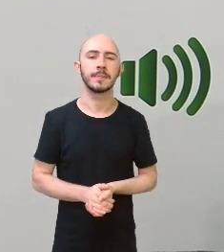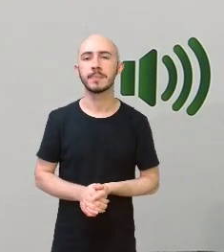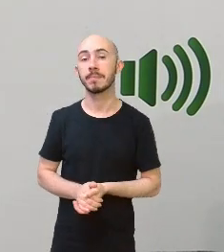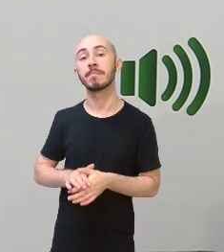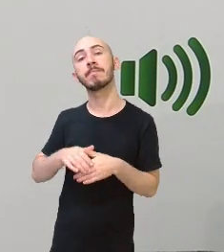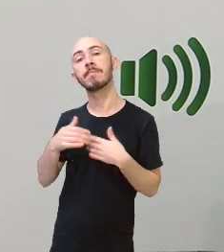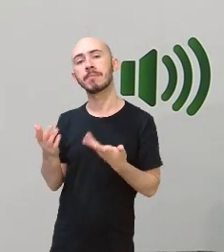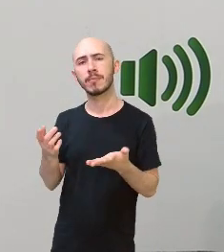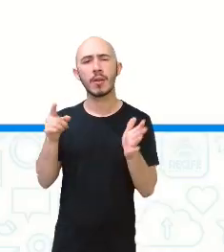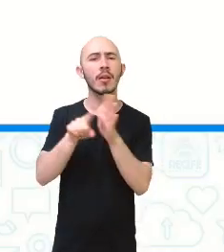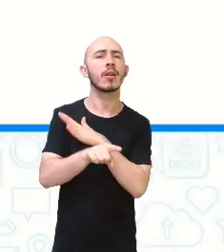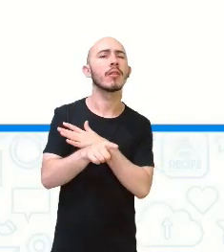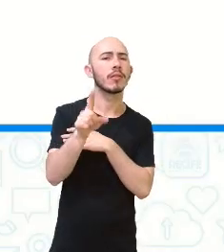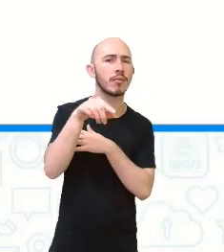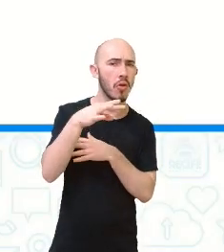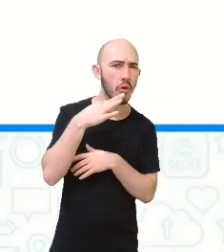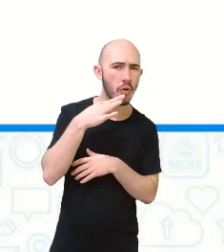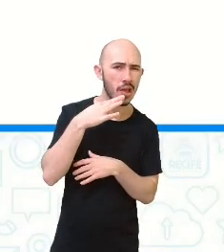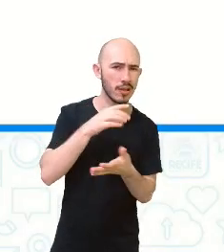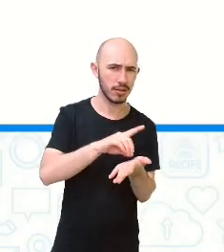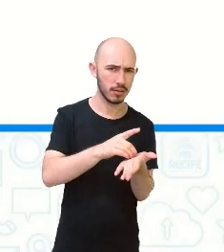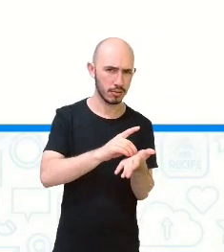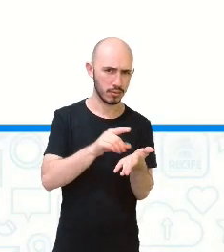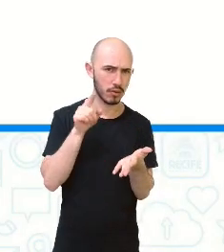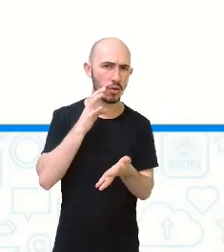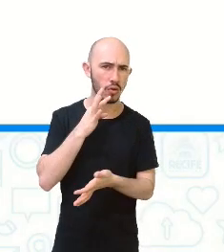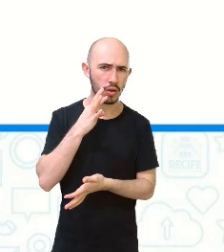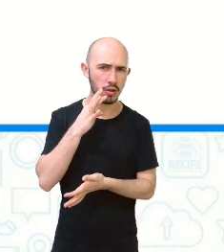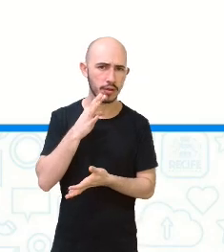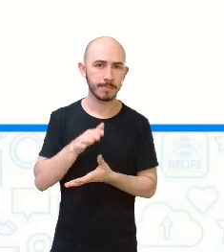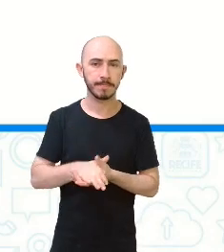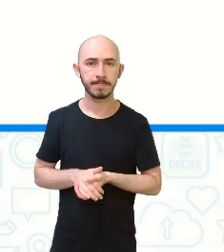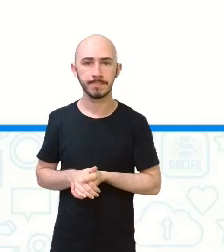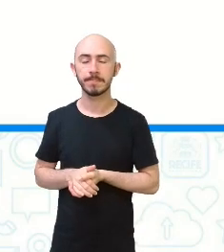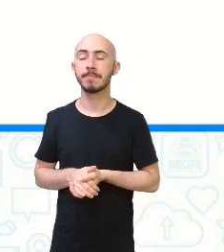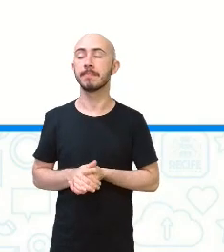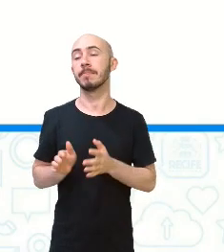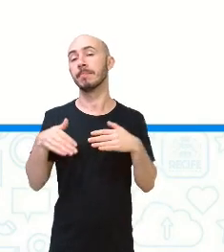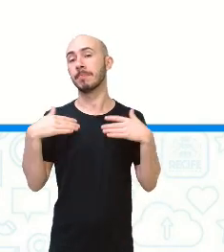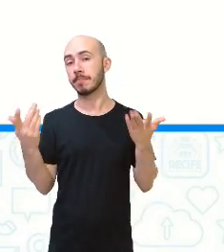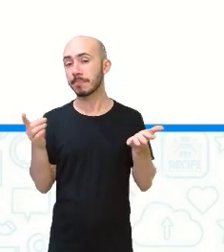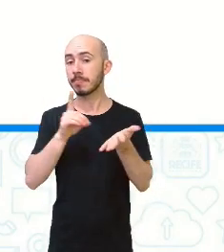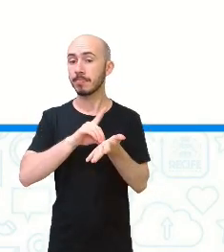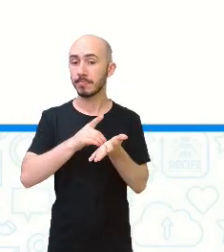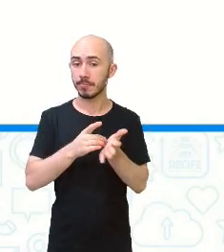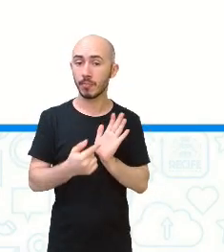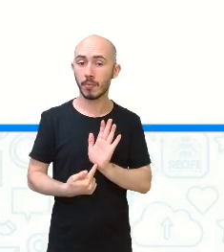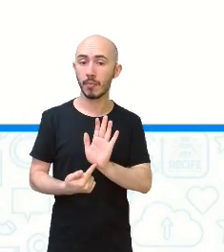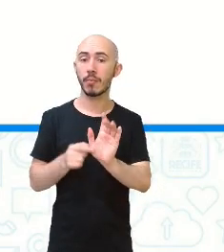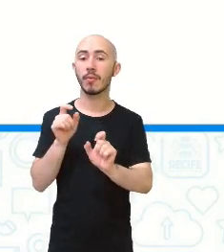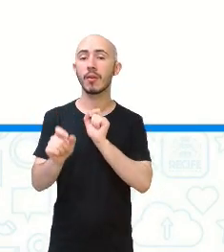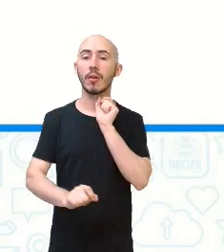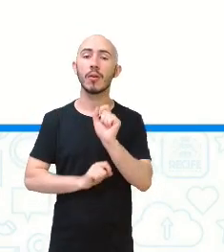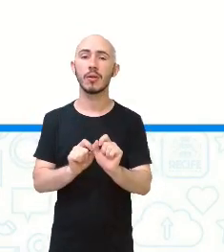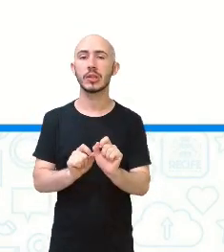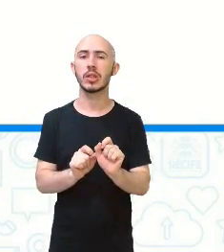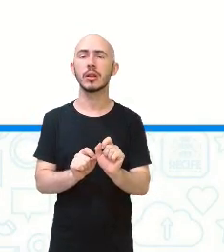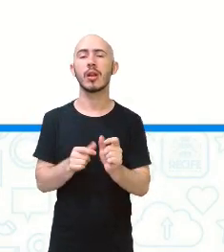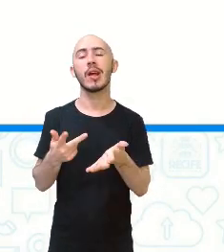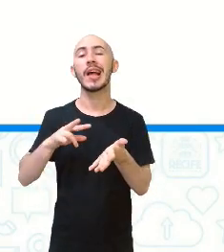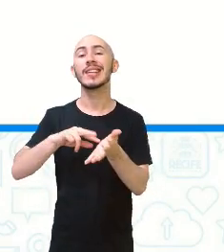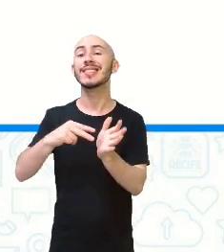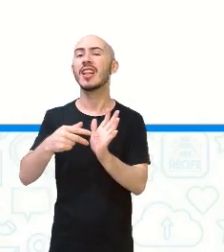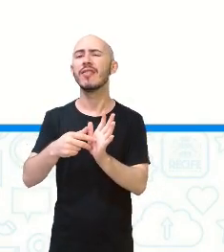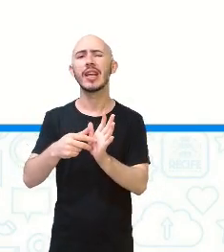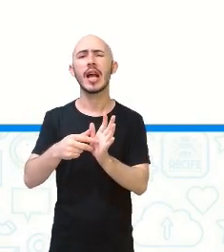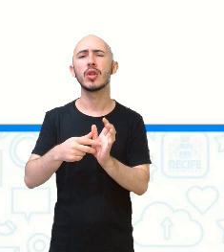Então, você conhece o dicionário? Então, o dicionário apresenta o maior número possível de